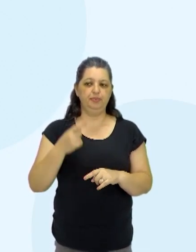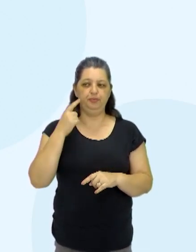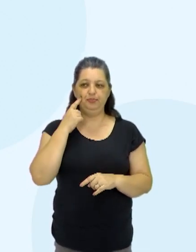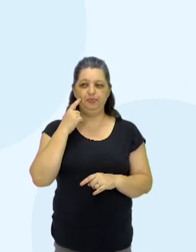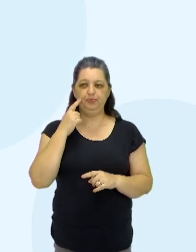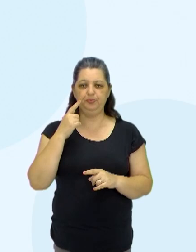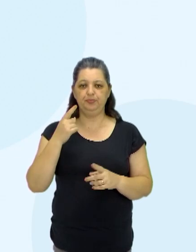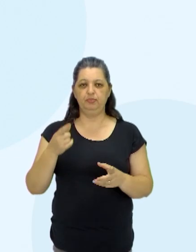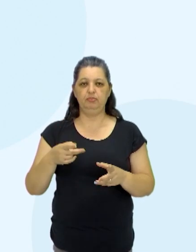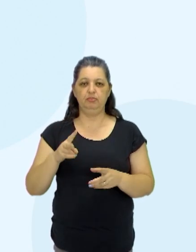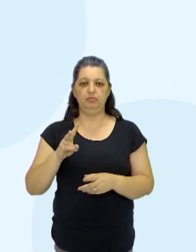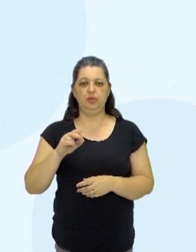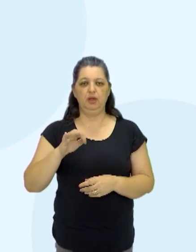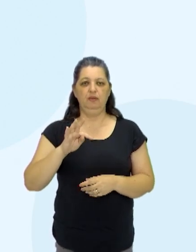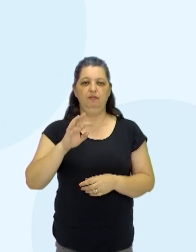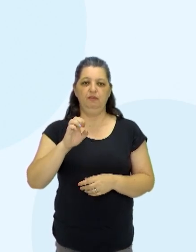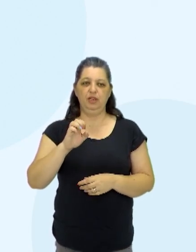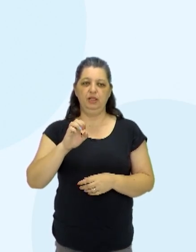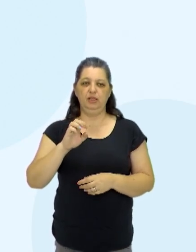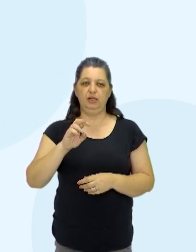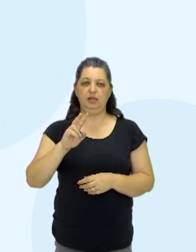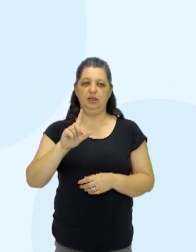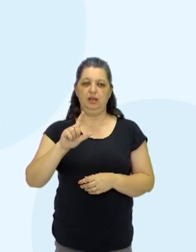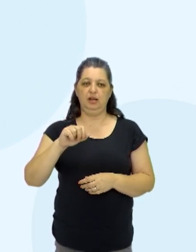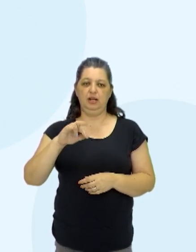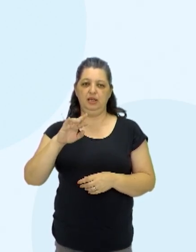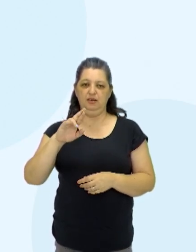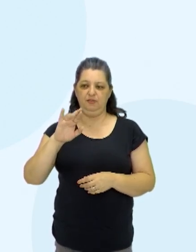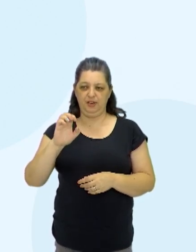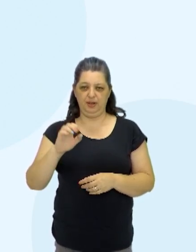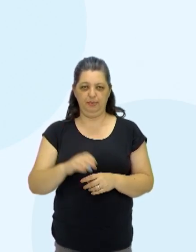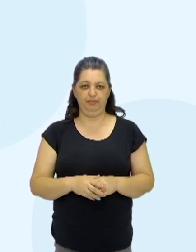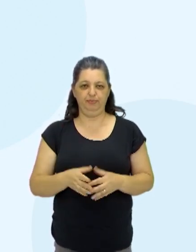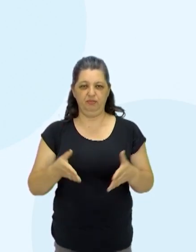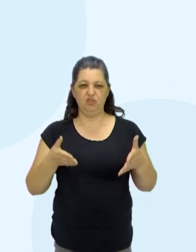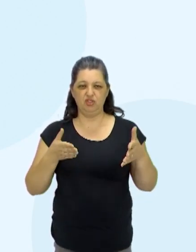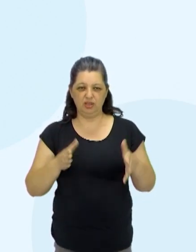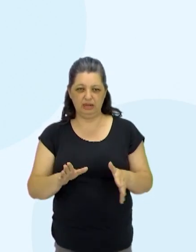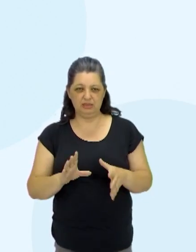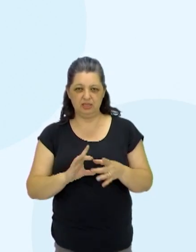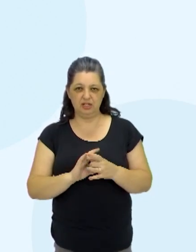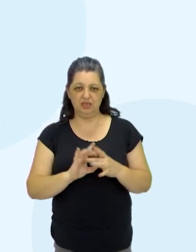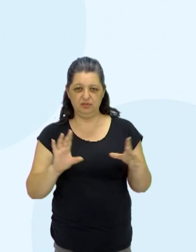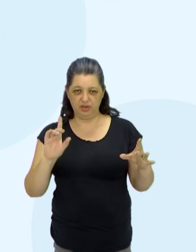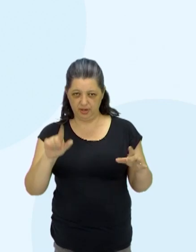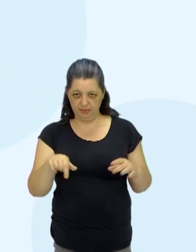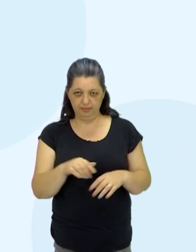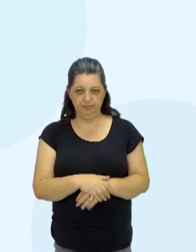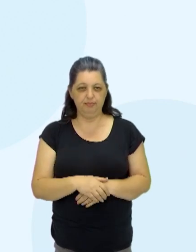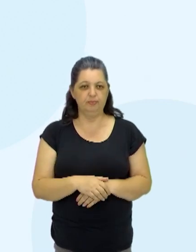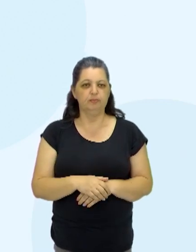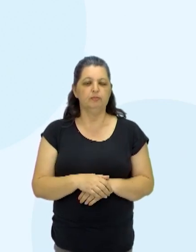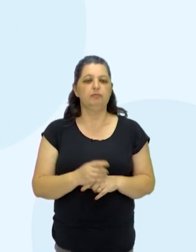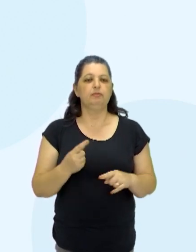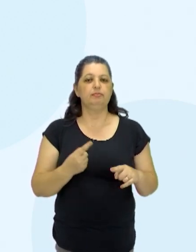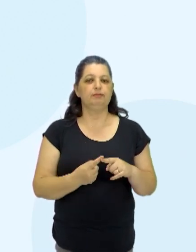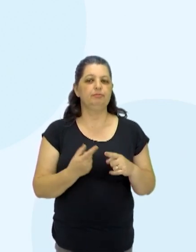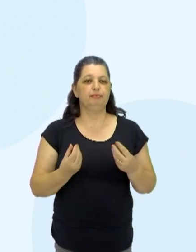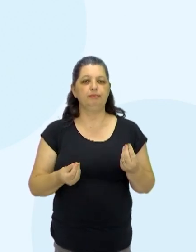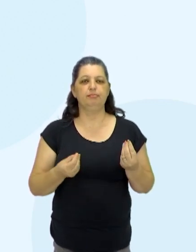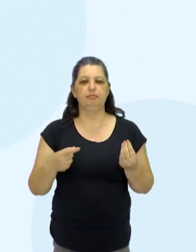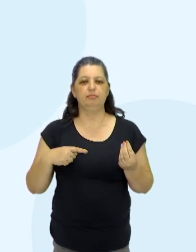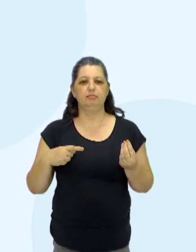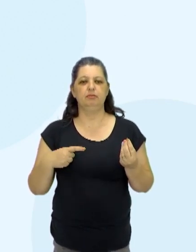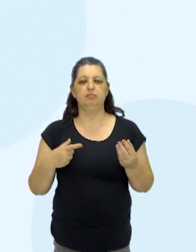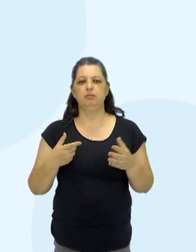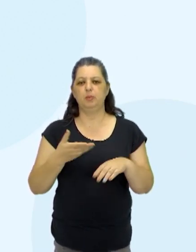1871. Olha lá, Gibá, você fica livre depois dos 21 anos, mas você tem que se pagar. Olha que loucura. Se chegasse a 21.